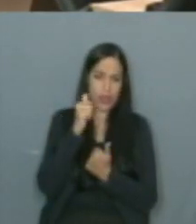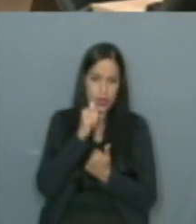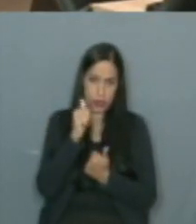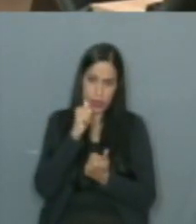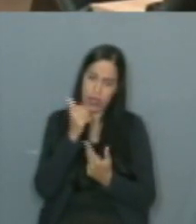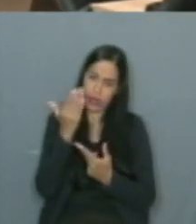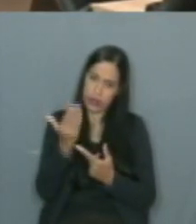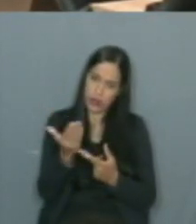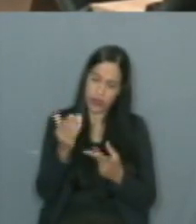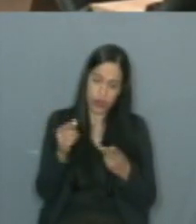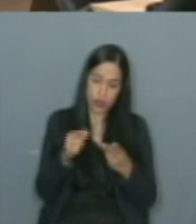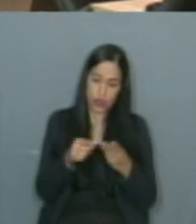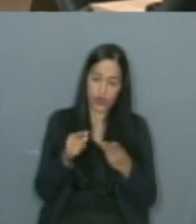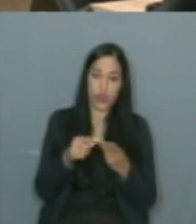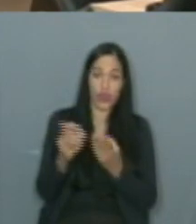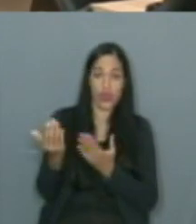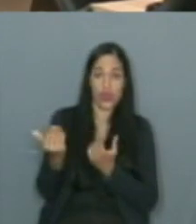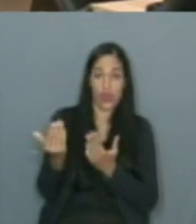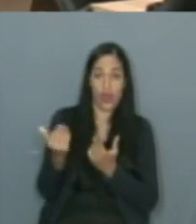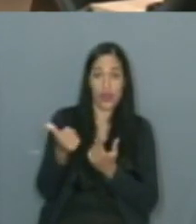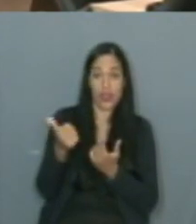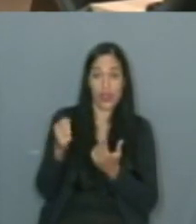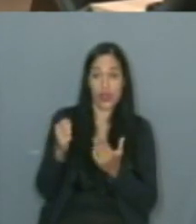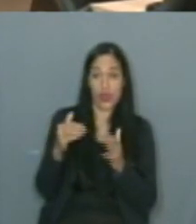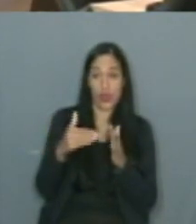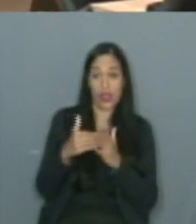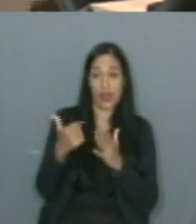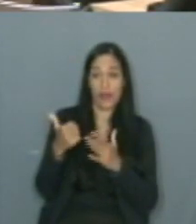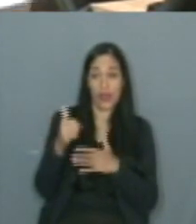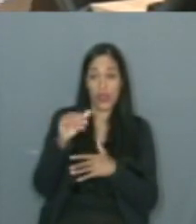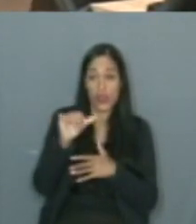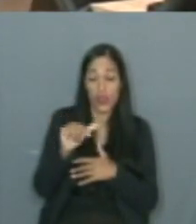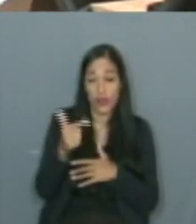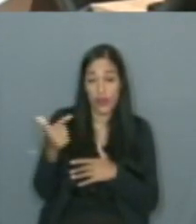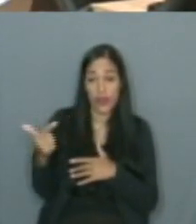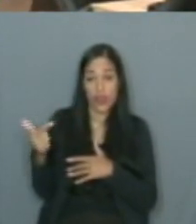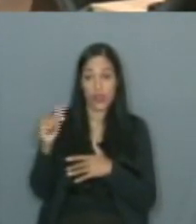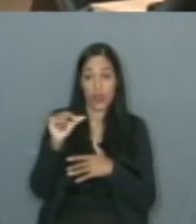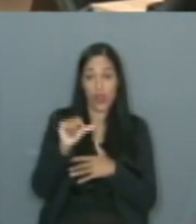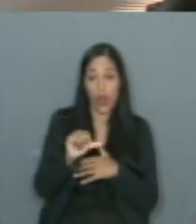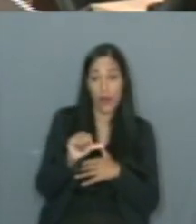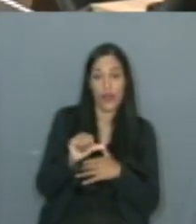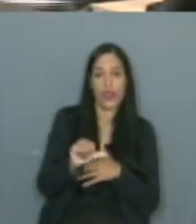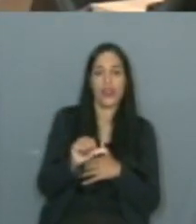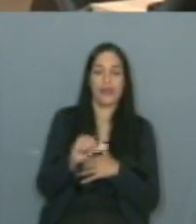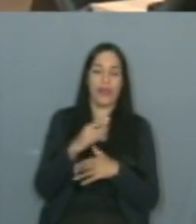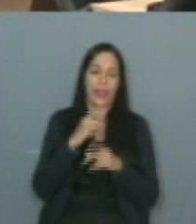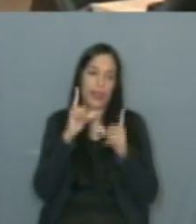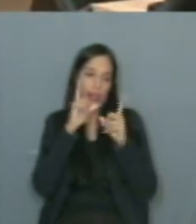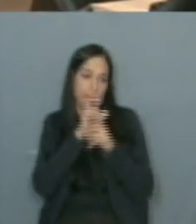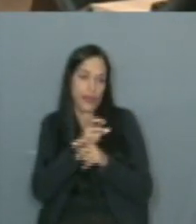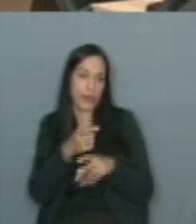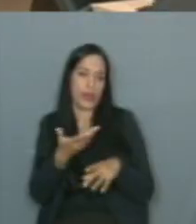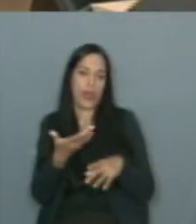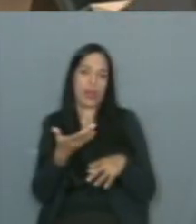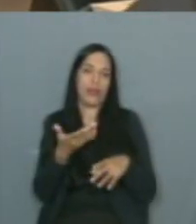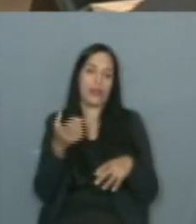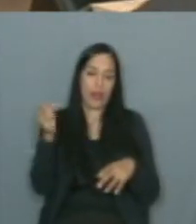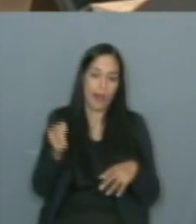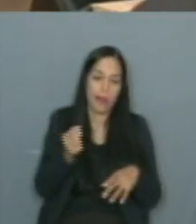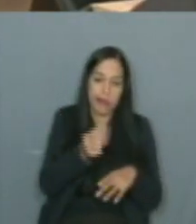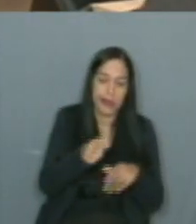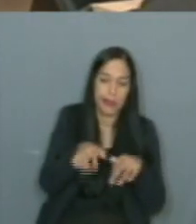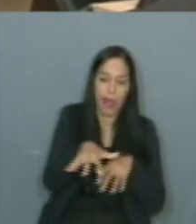família. Jovens de 18 a 29 anos, quase sempre têm dificuldade de ingressar no mercado de